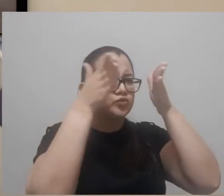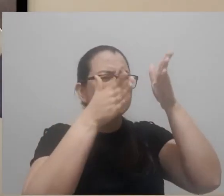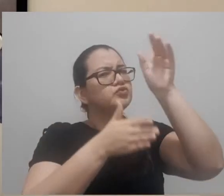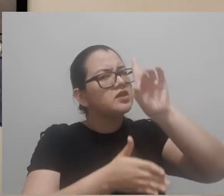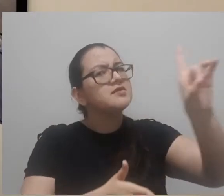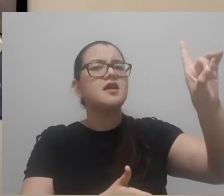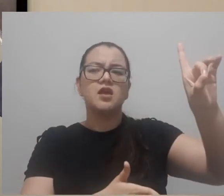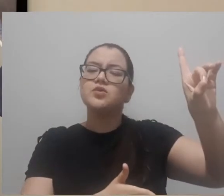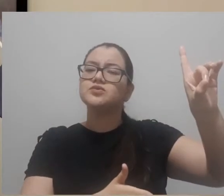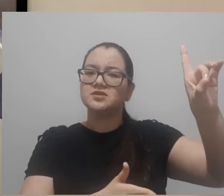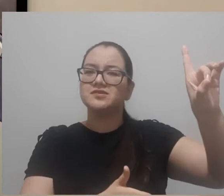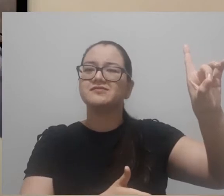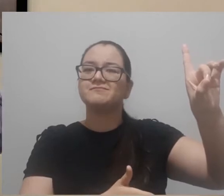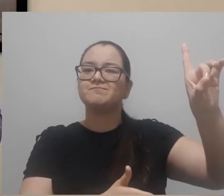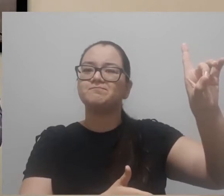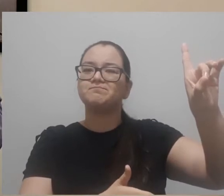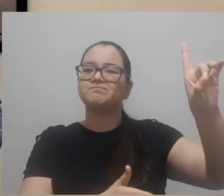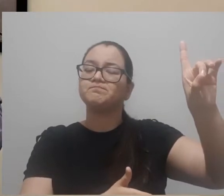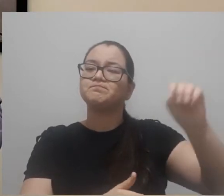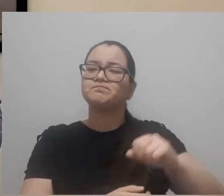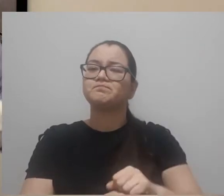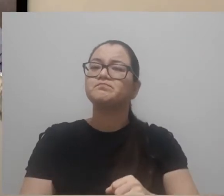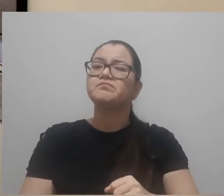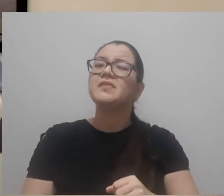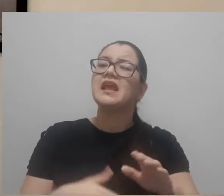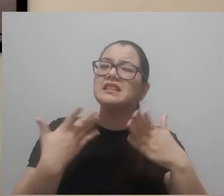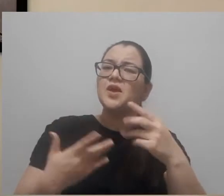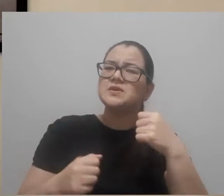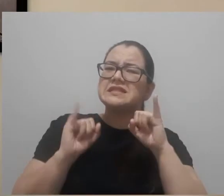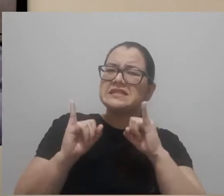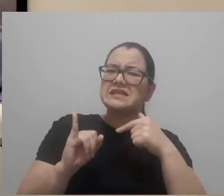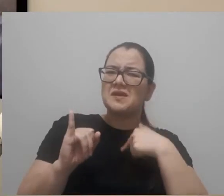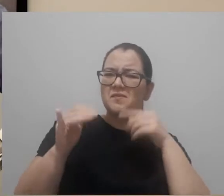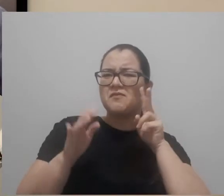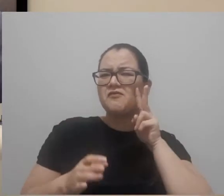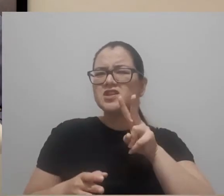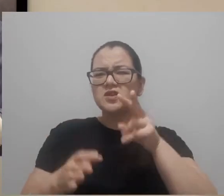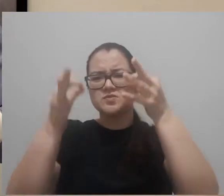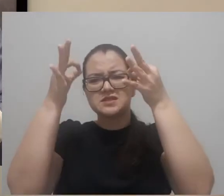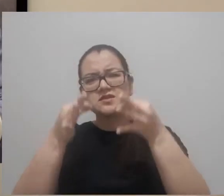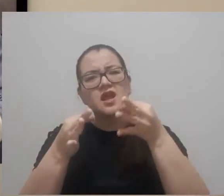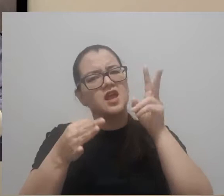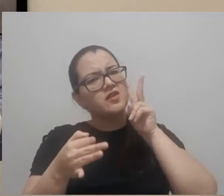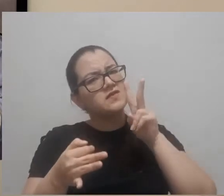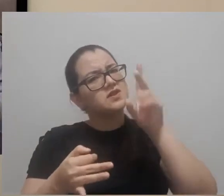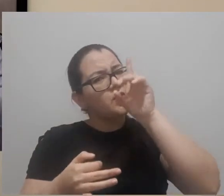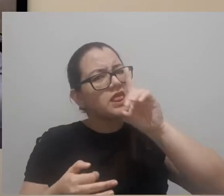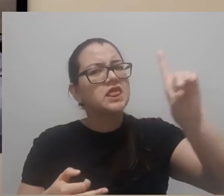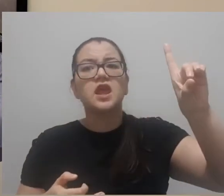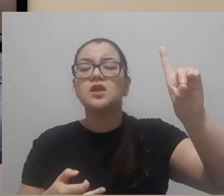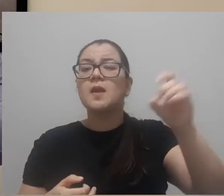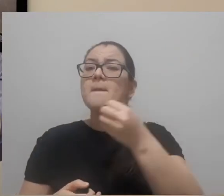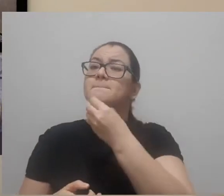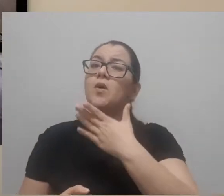se eu estou com essa visão fixada em Deus, isso vai ser bom para a minha vida, porque isso vai determinar o meu caminhar. Ele diz, se os olhos